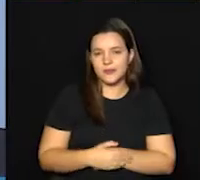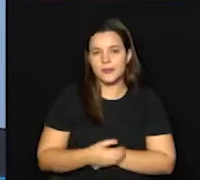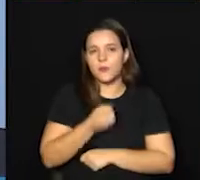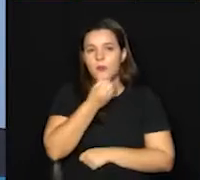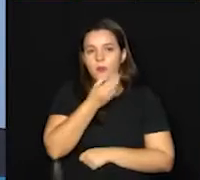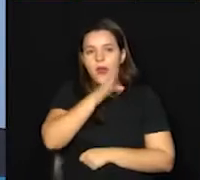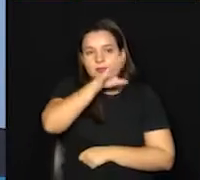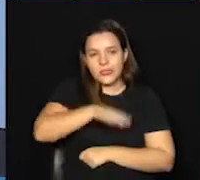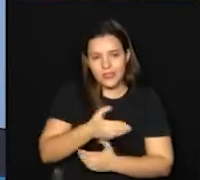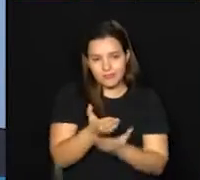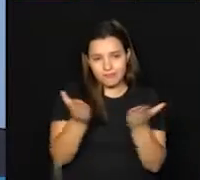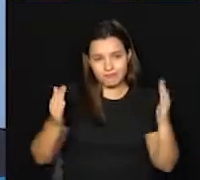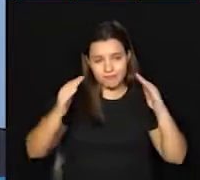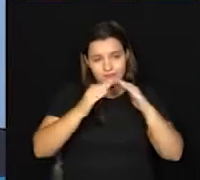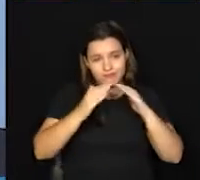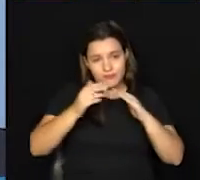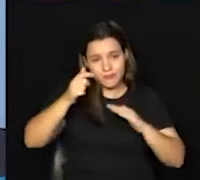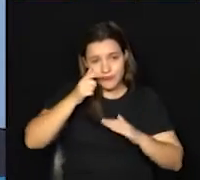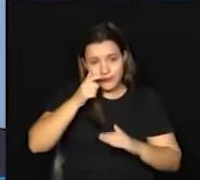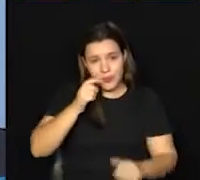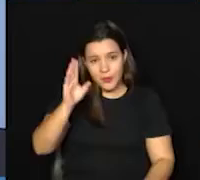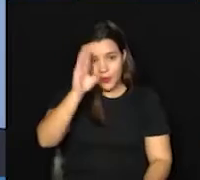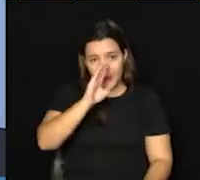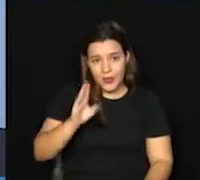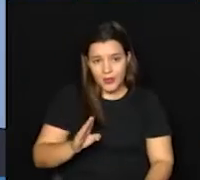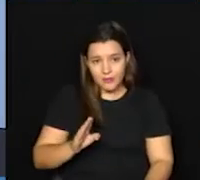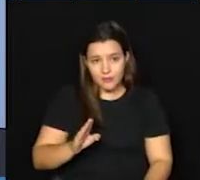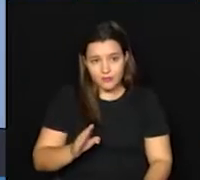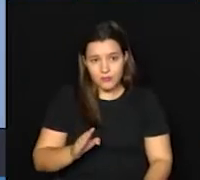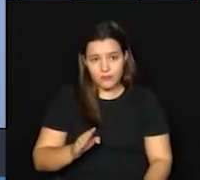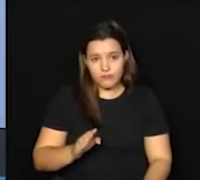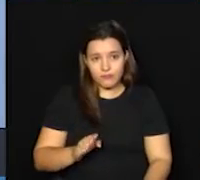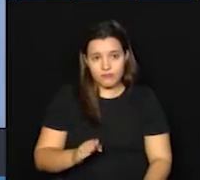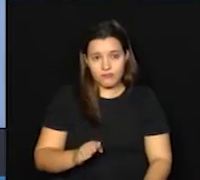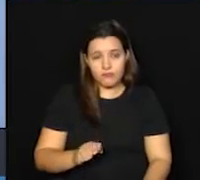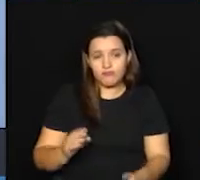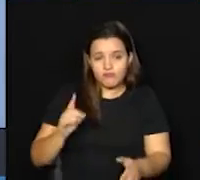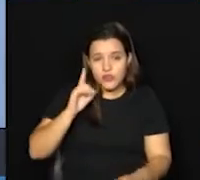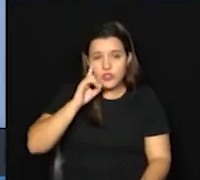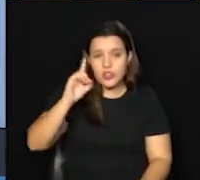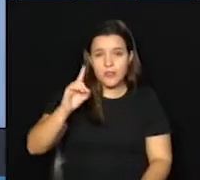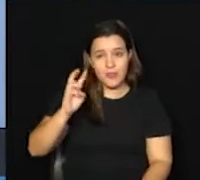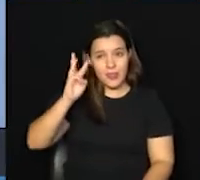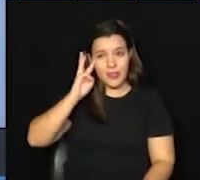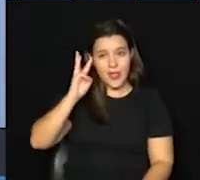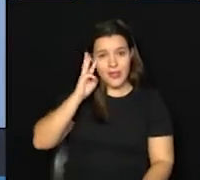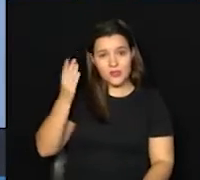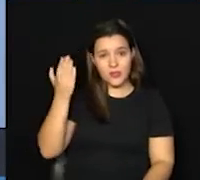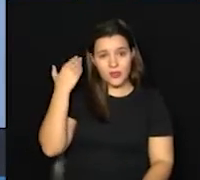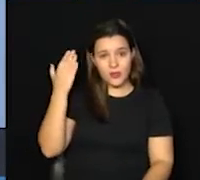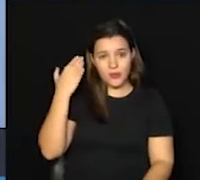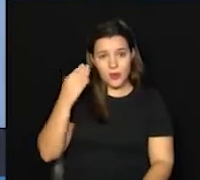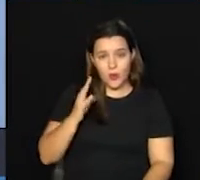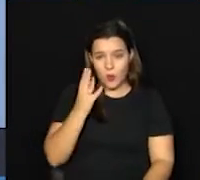Boa tarde você de casa. No Brasil, nós temos até a data desta terça-feira